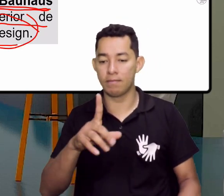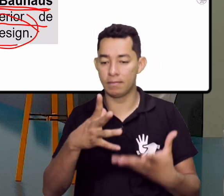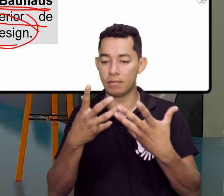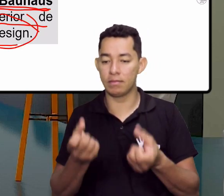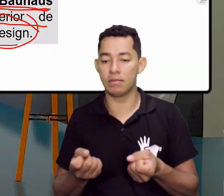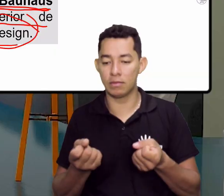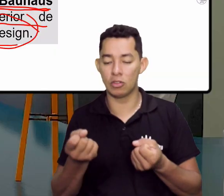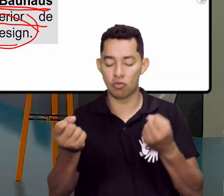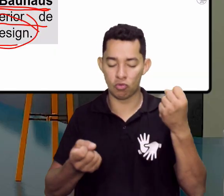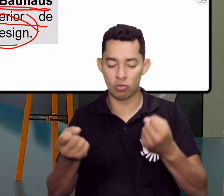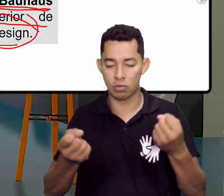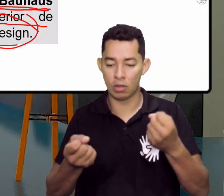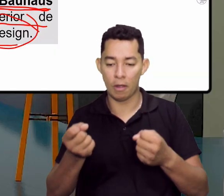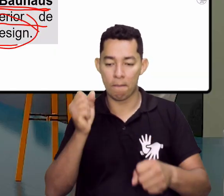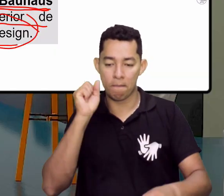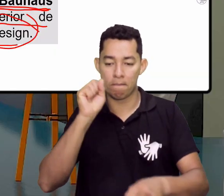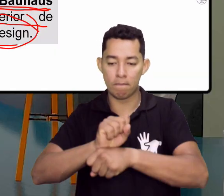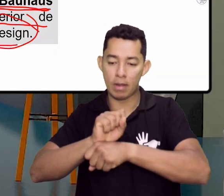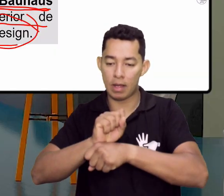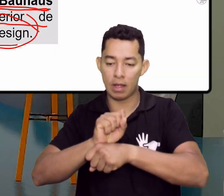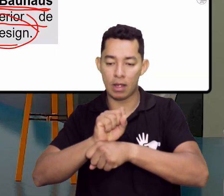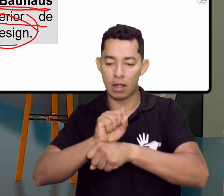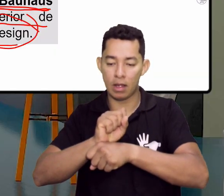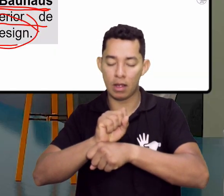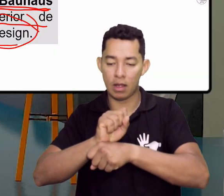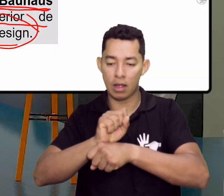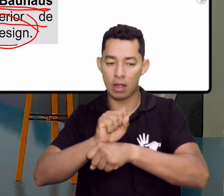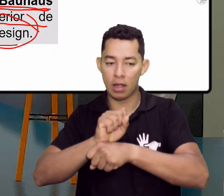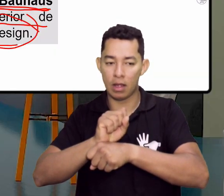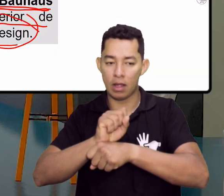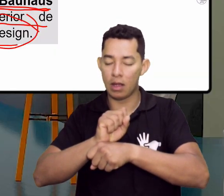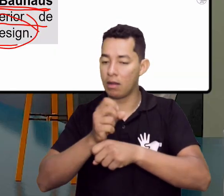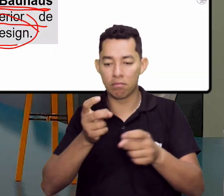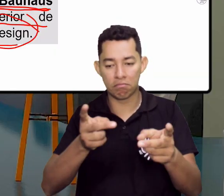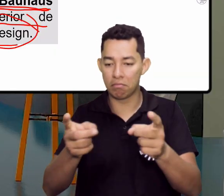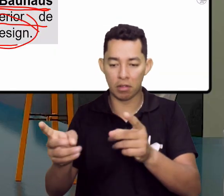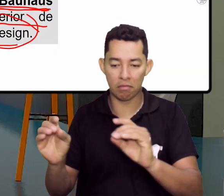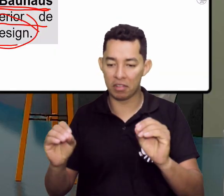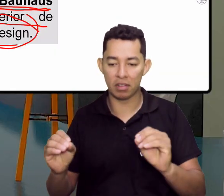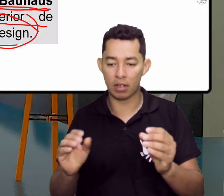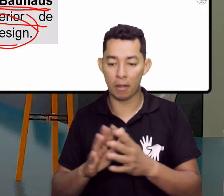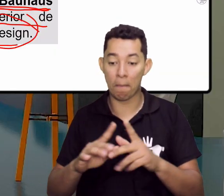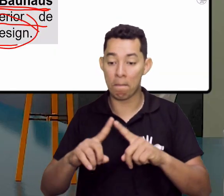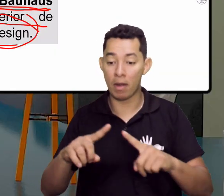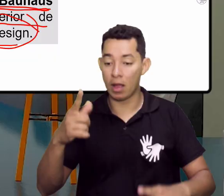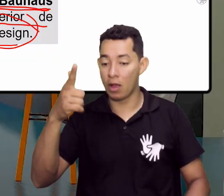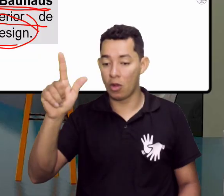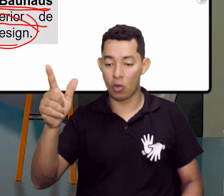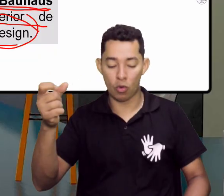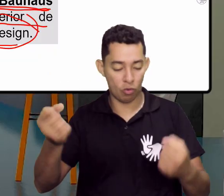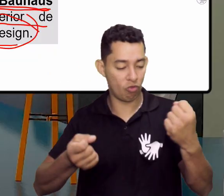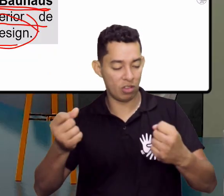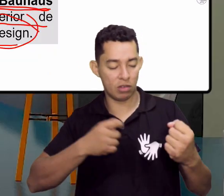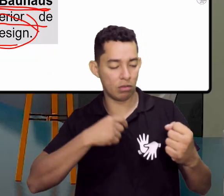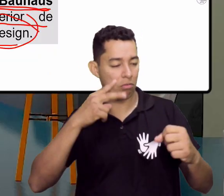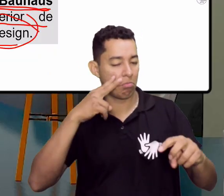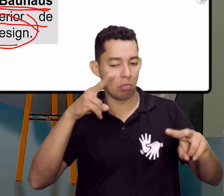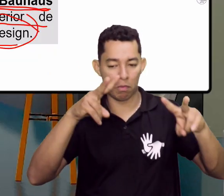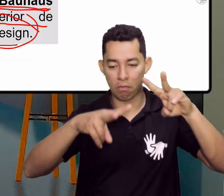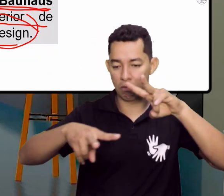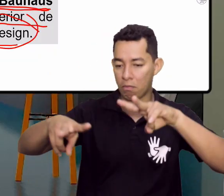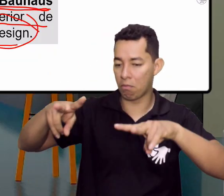fica encalhado, não vende. Já outros carros têm um desenho tão bonito, assim,